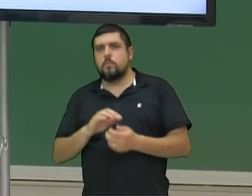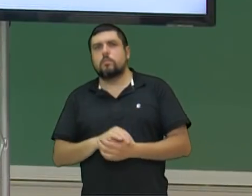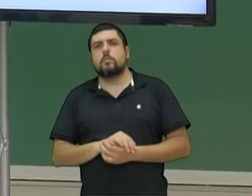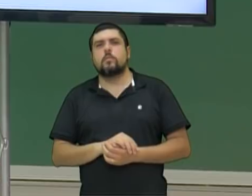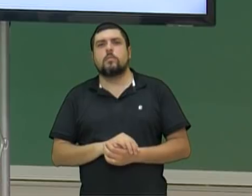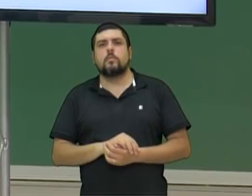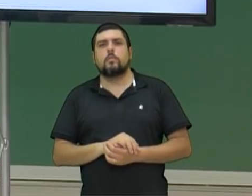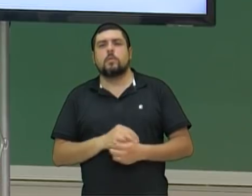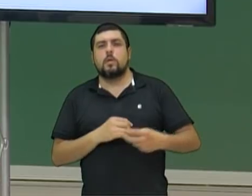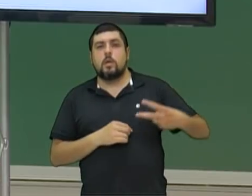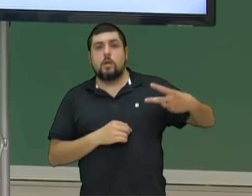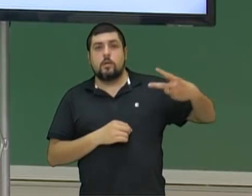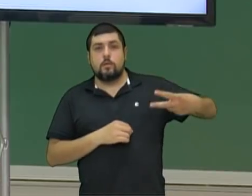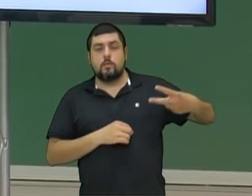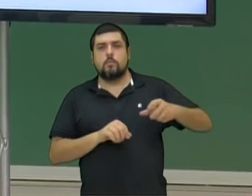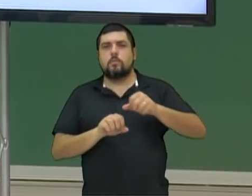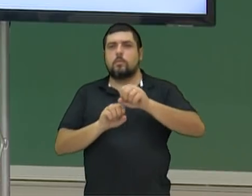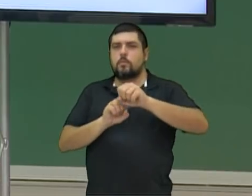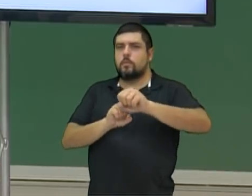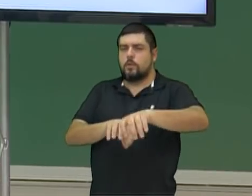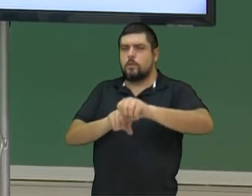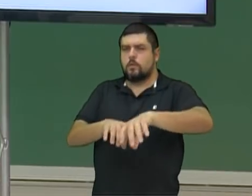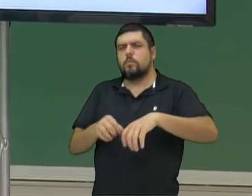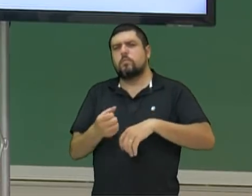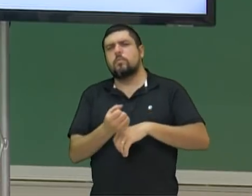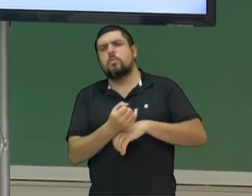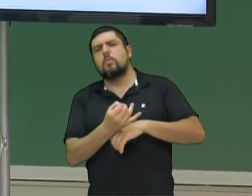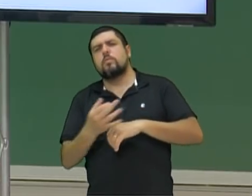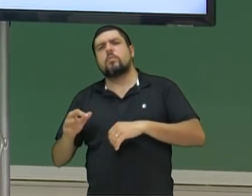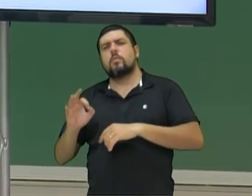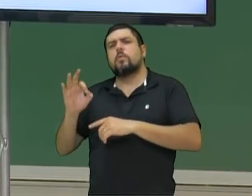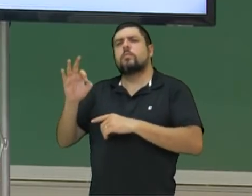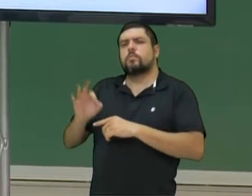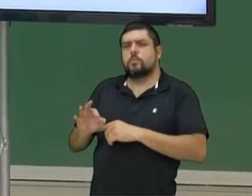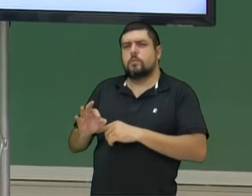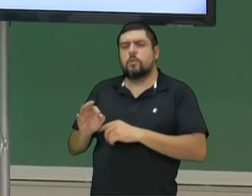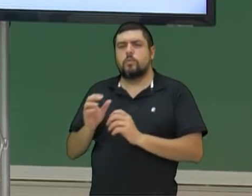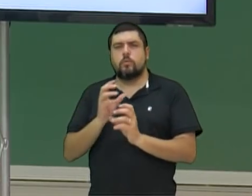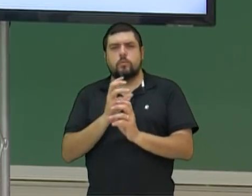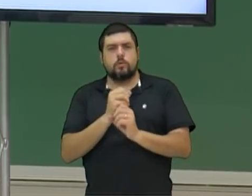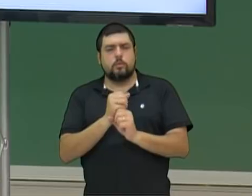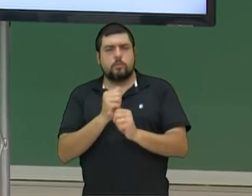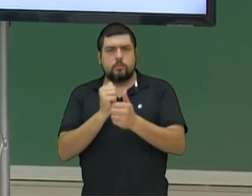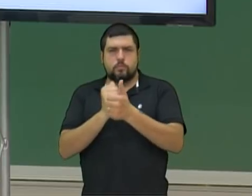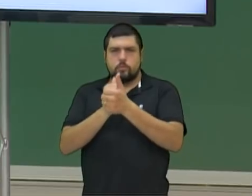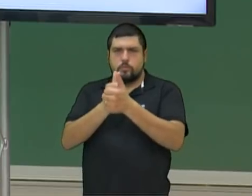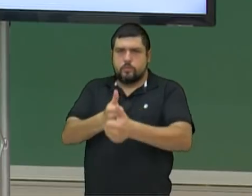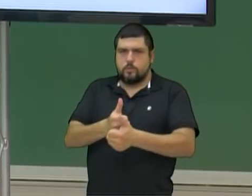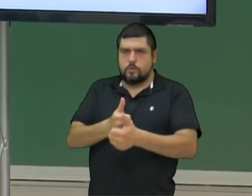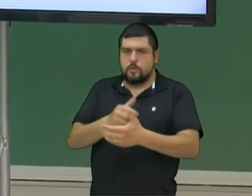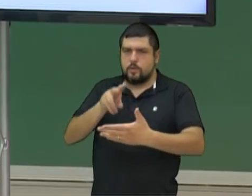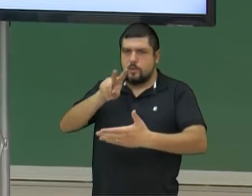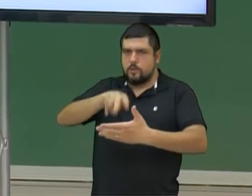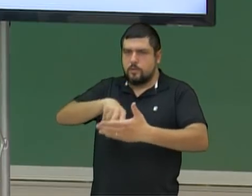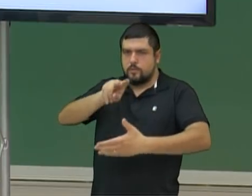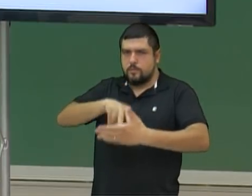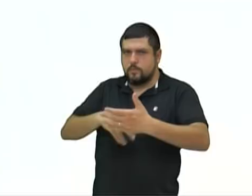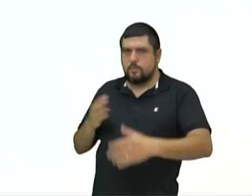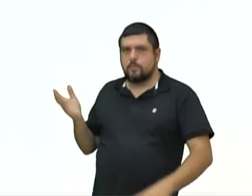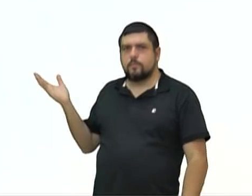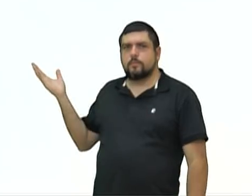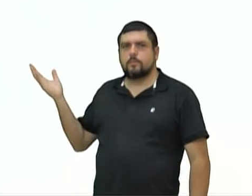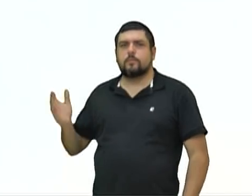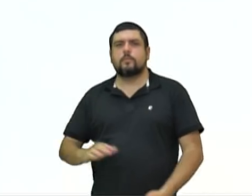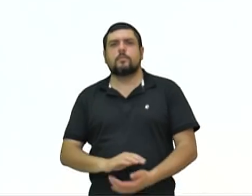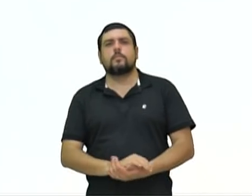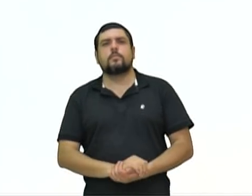mesma ideia. Então, olha lá, eu tenho 36, que representa 100%, tenho 8, que gostam da docência, e